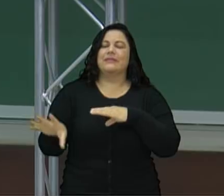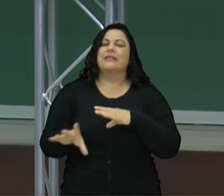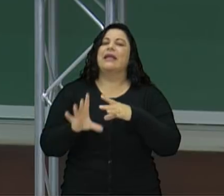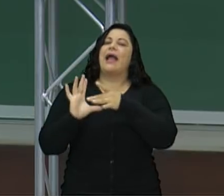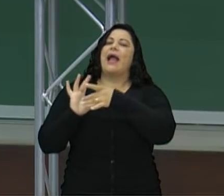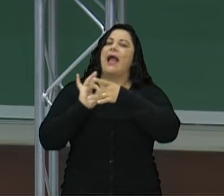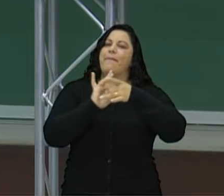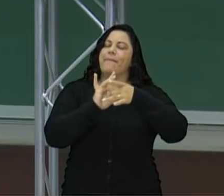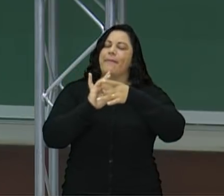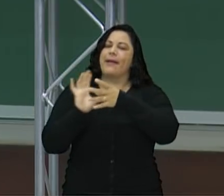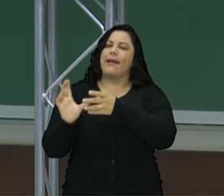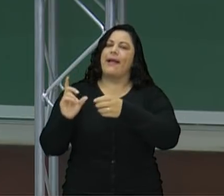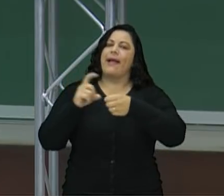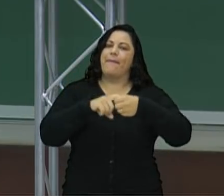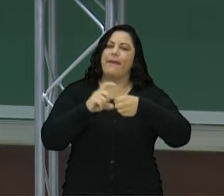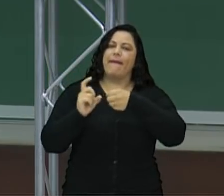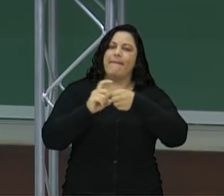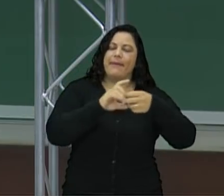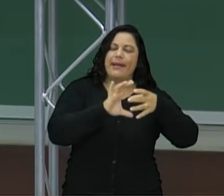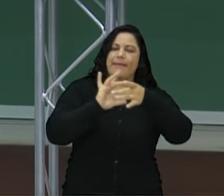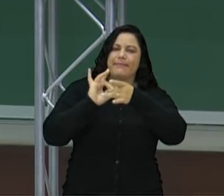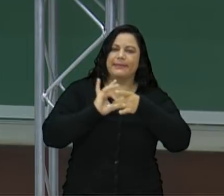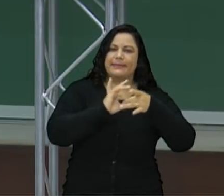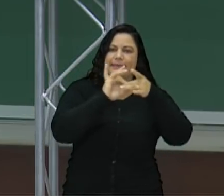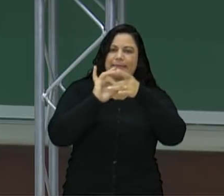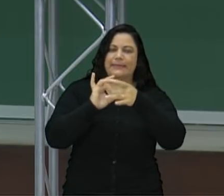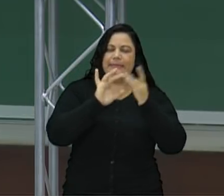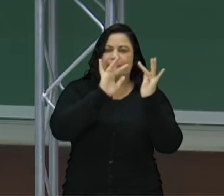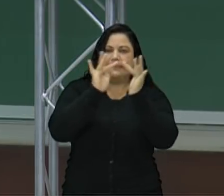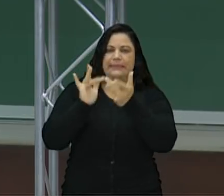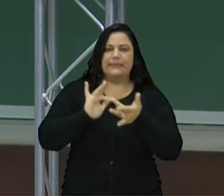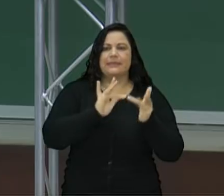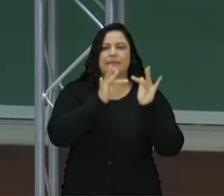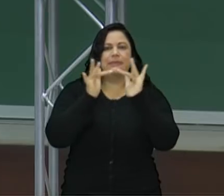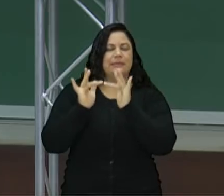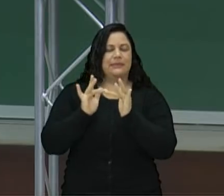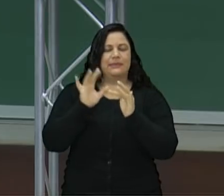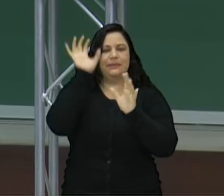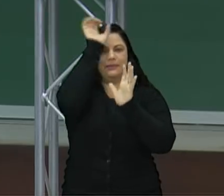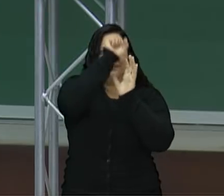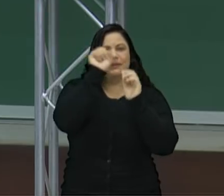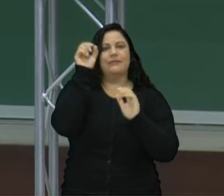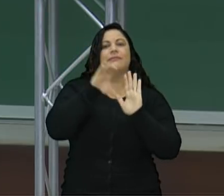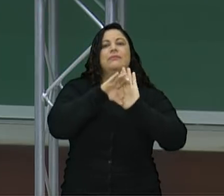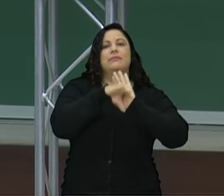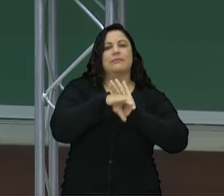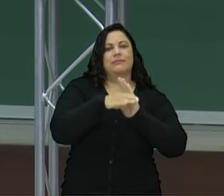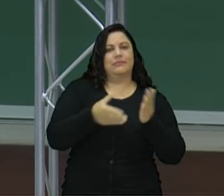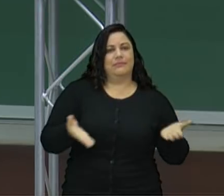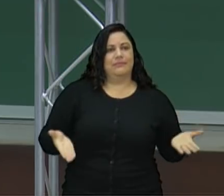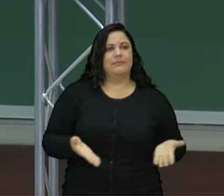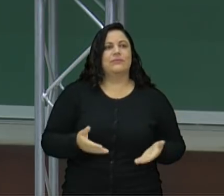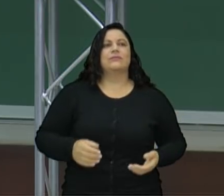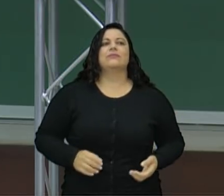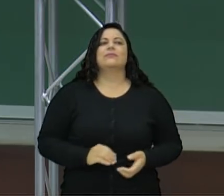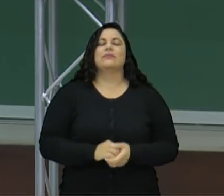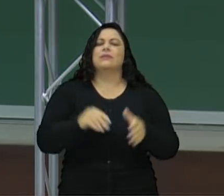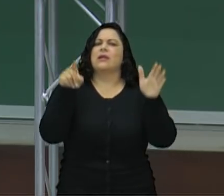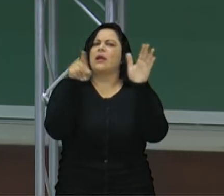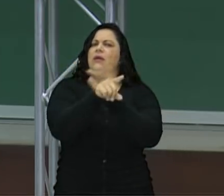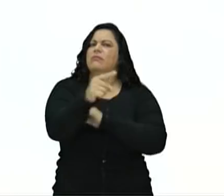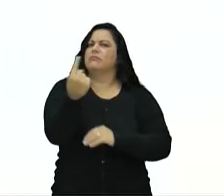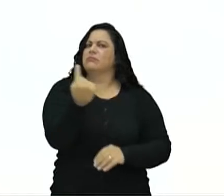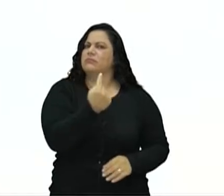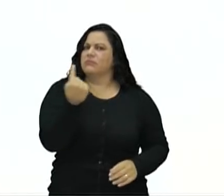para apreender aí os conceitos, né, previstos para a nossa aula de hoje. Então, na questão 1,